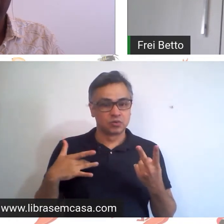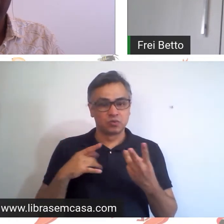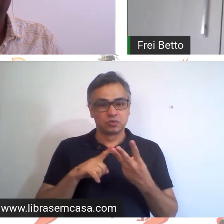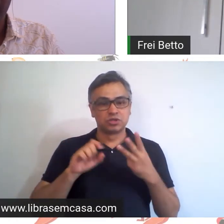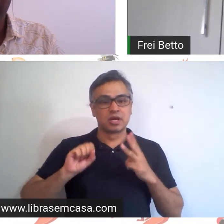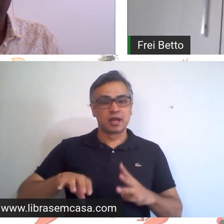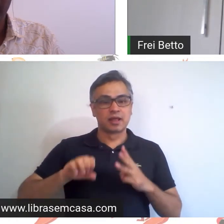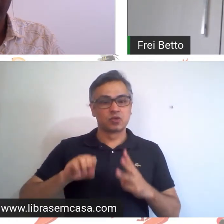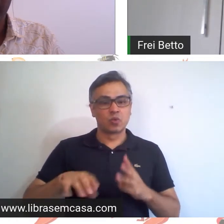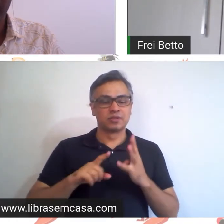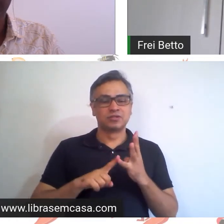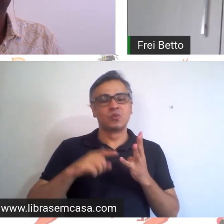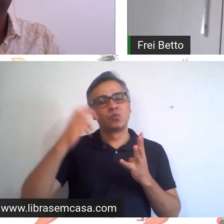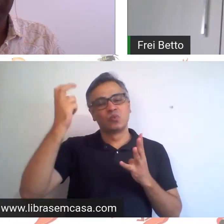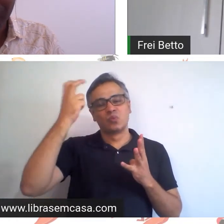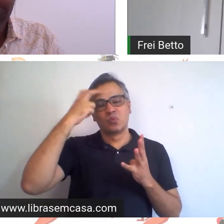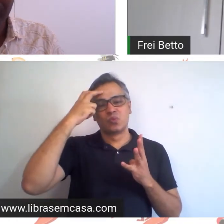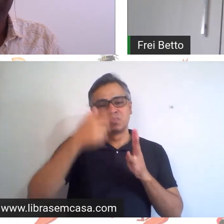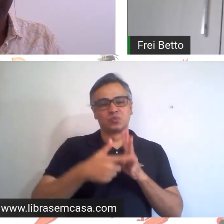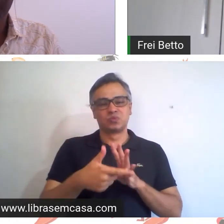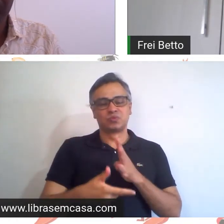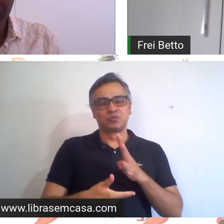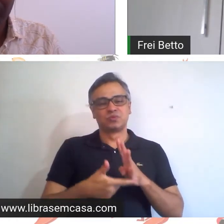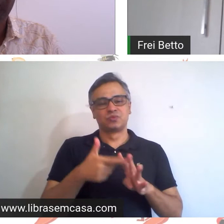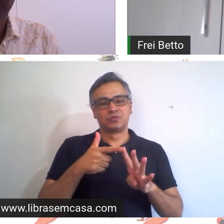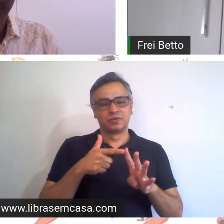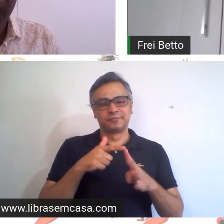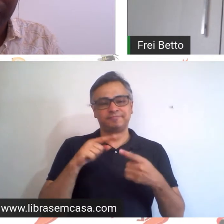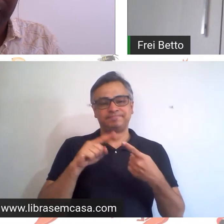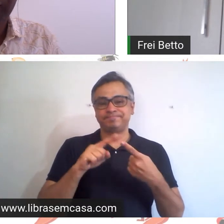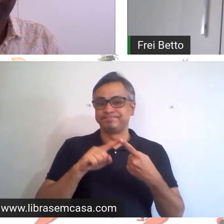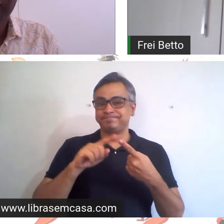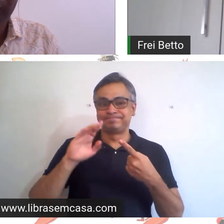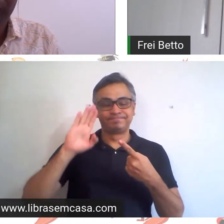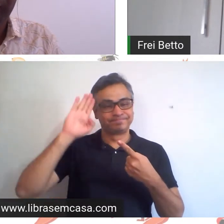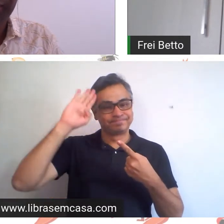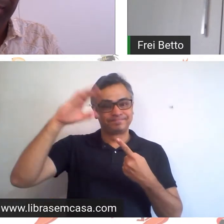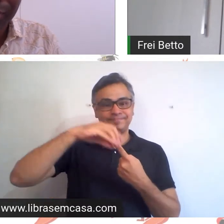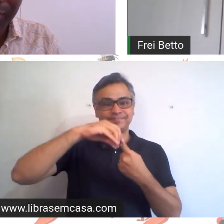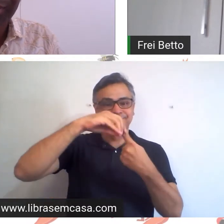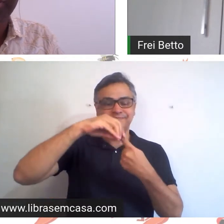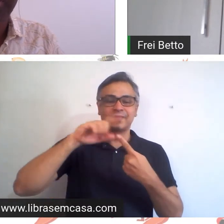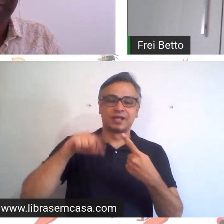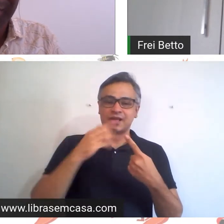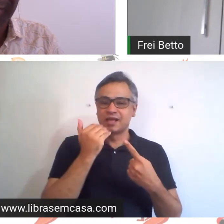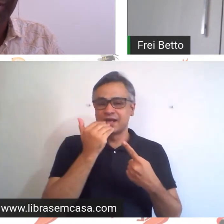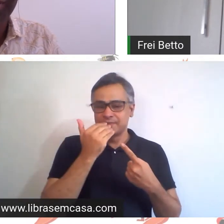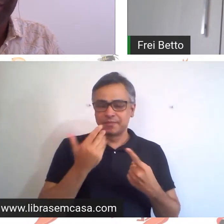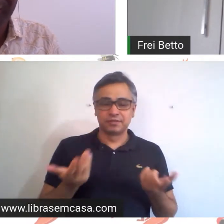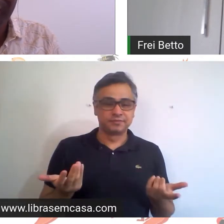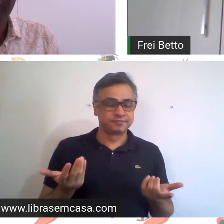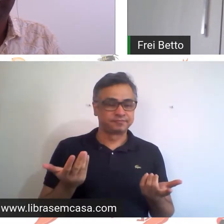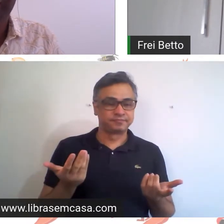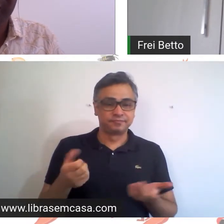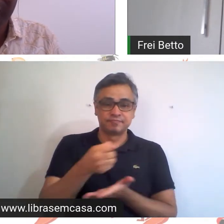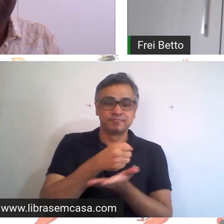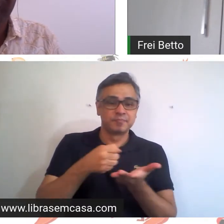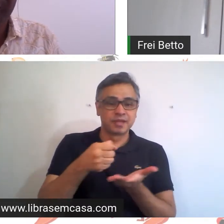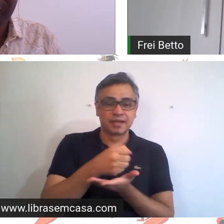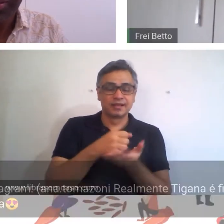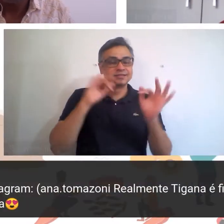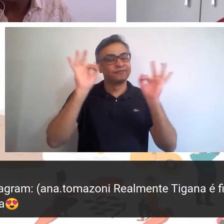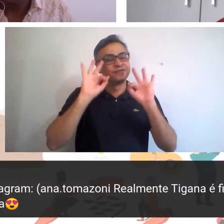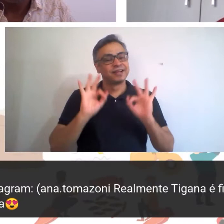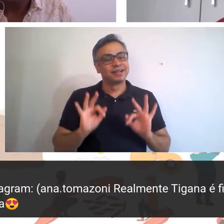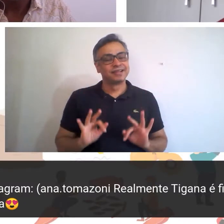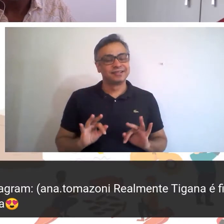educação e cultura. Isso é o suficiente para a gente ser muito feliz e viver com dignidade. Infelizmente,